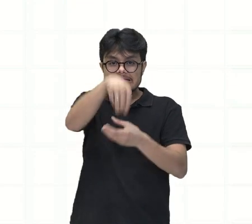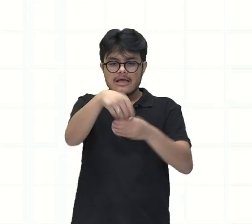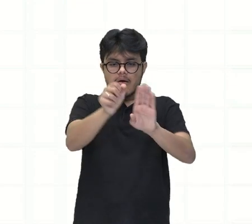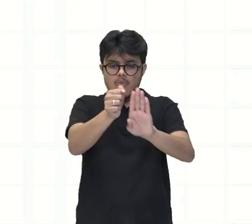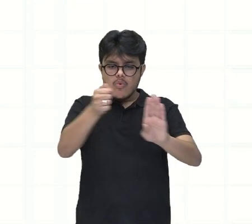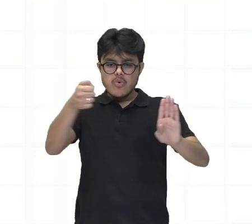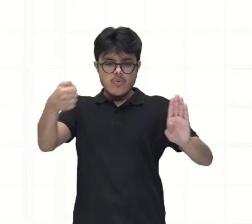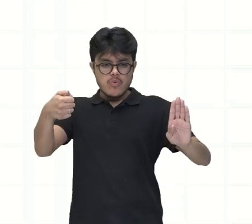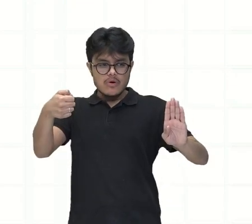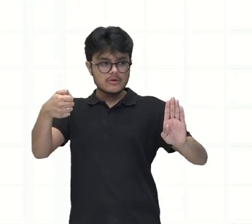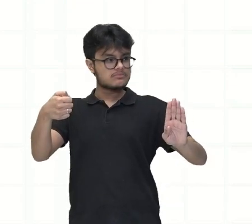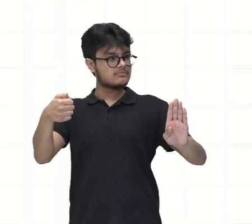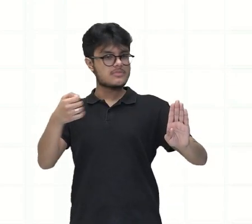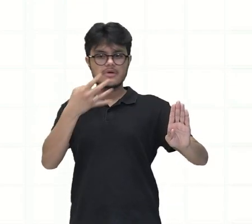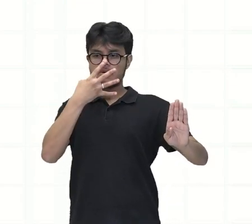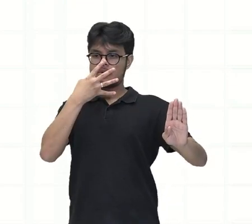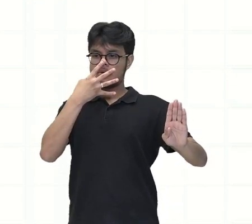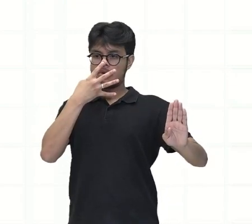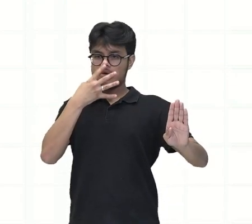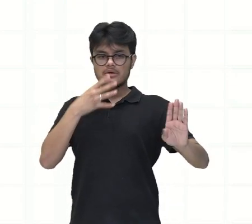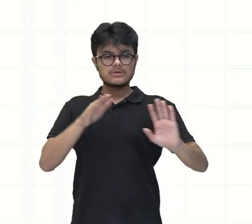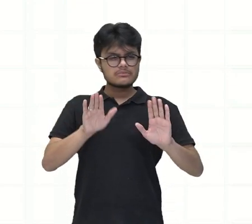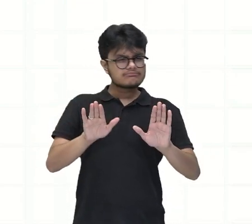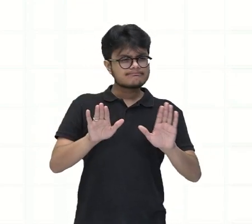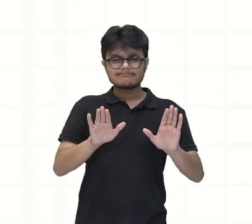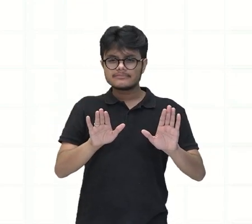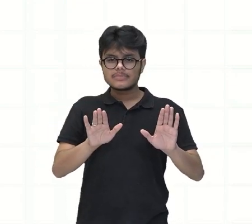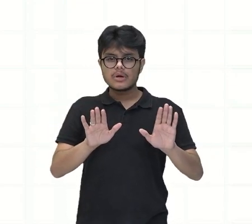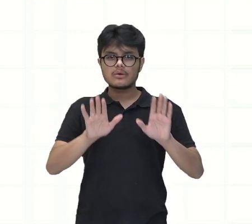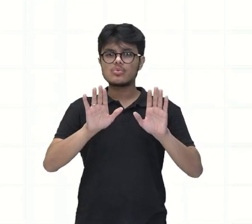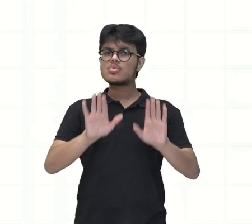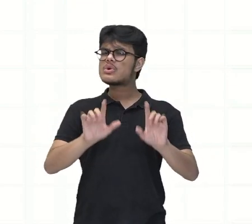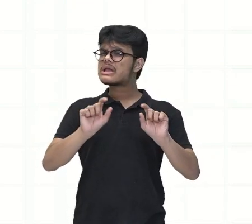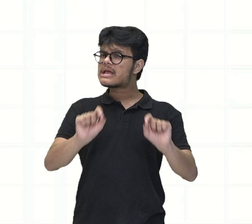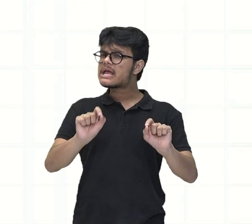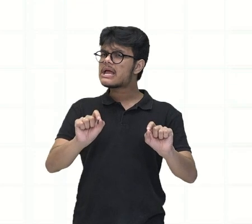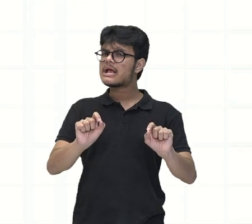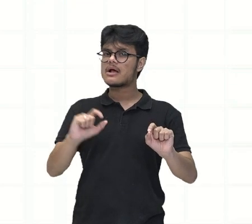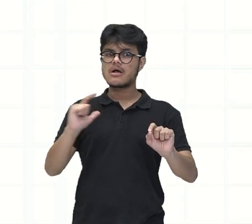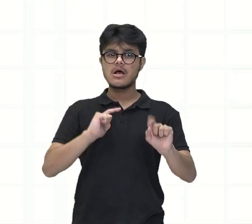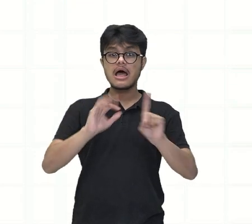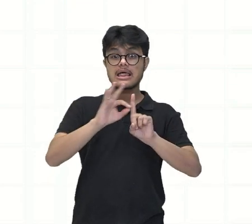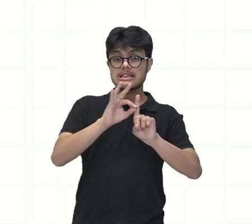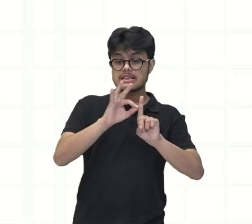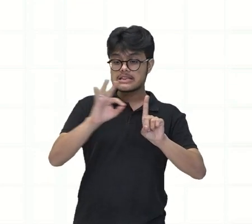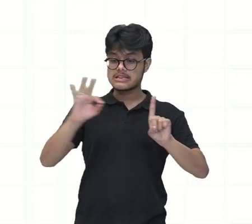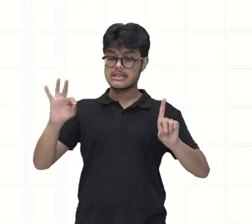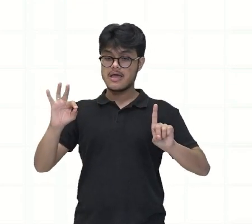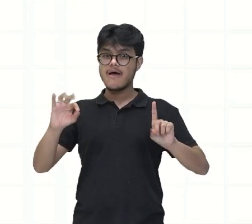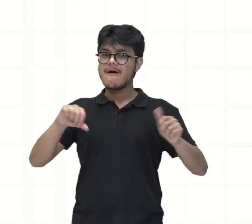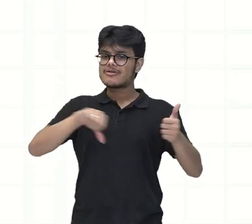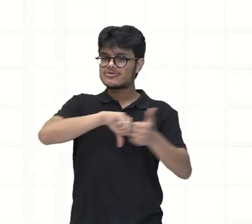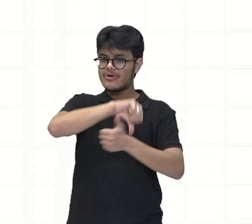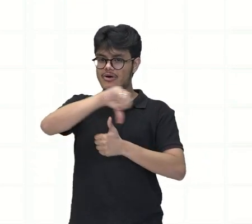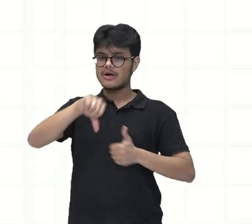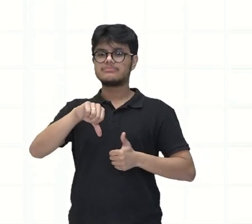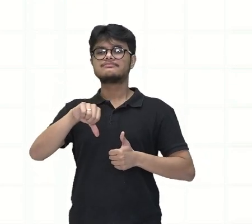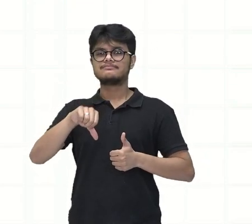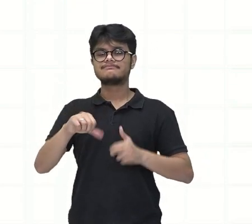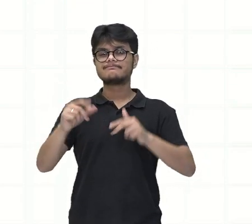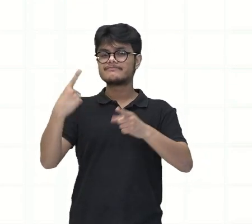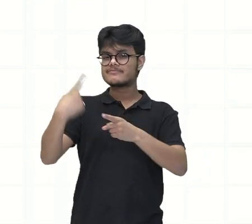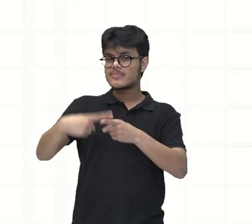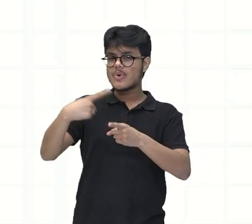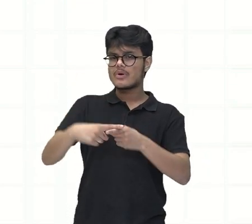essa geladeira que fica olhando, você está atrapalhando o processo aí de convecção térmica. Por quê? Porque